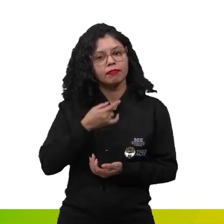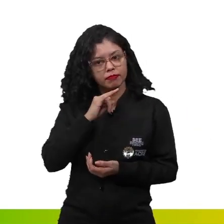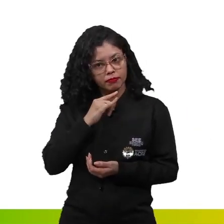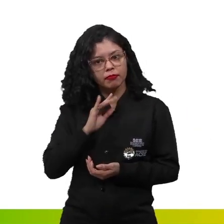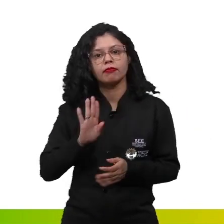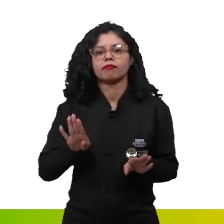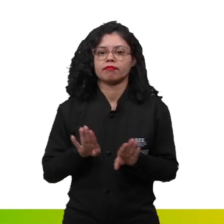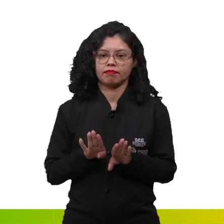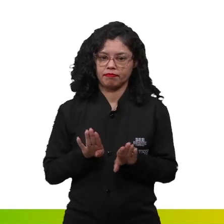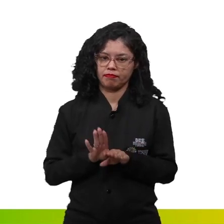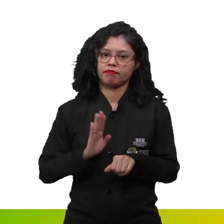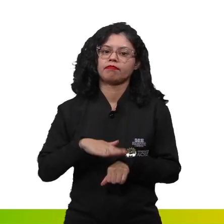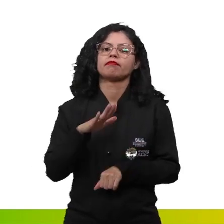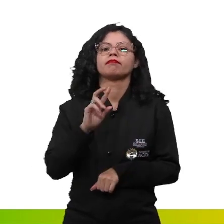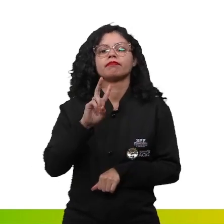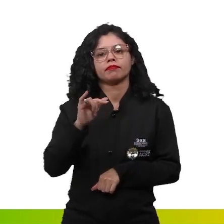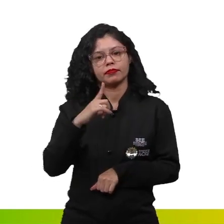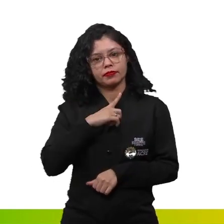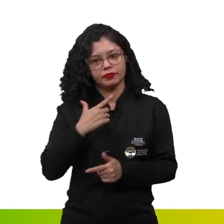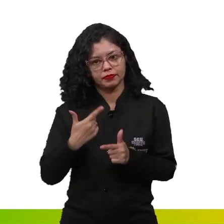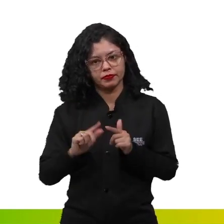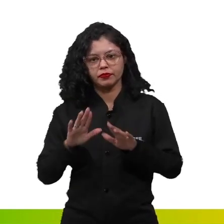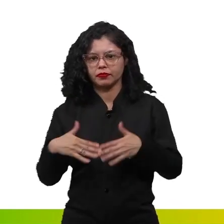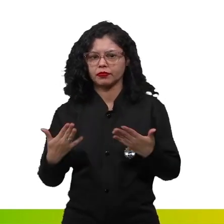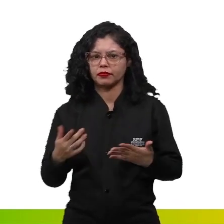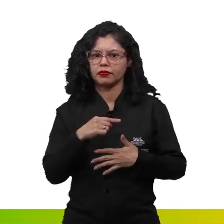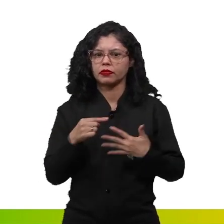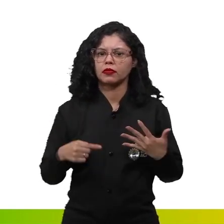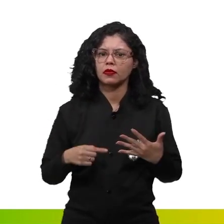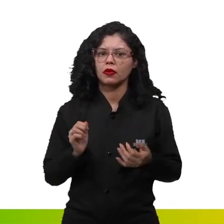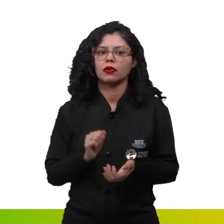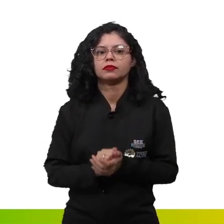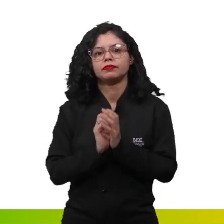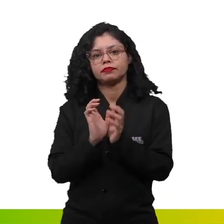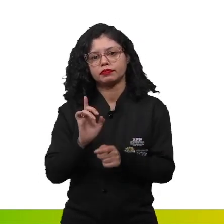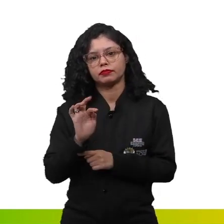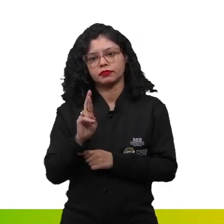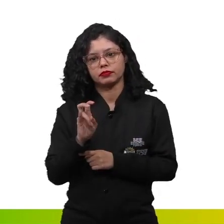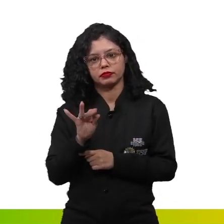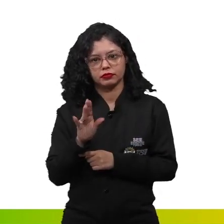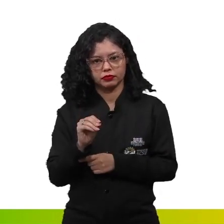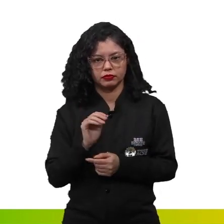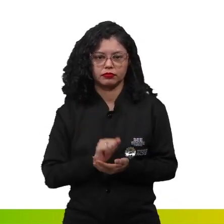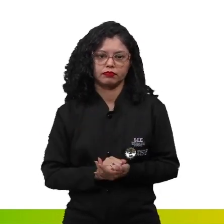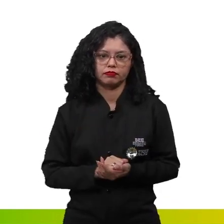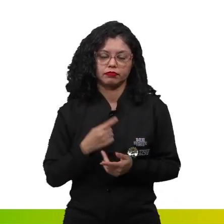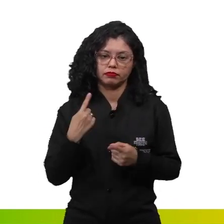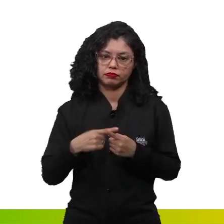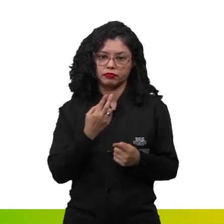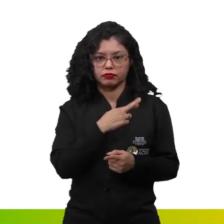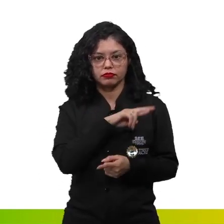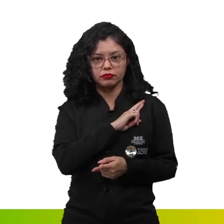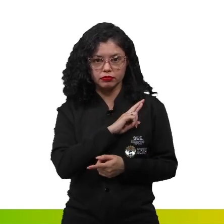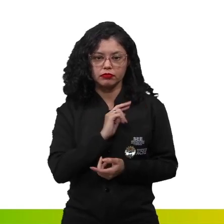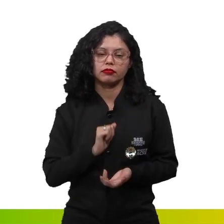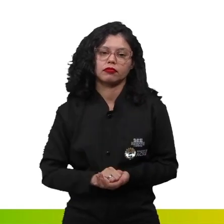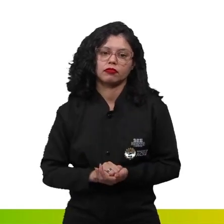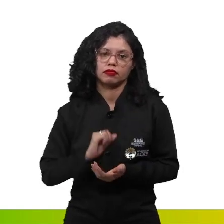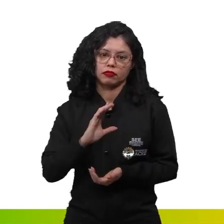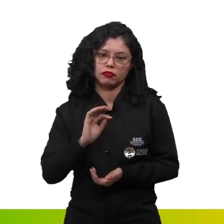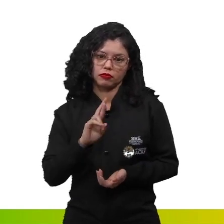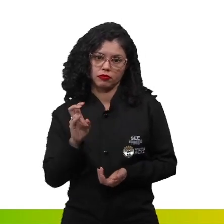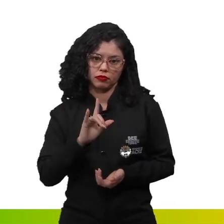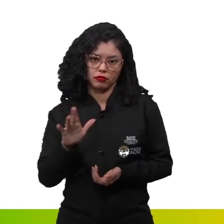uma bebida alcoólica, vai afetar aqui qual dessa parte do corpo? O cerebelo, pelo fato de ele ser o responsável pela